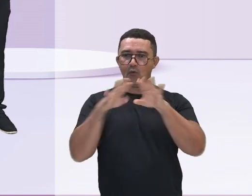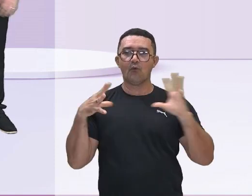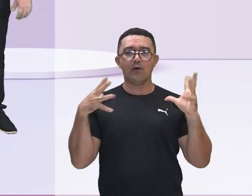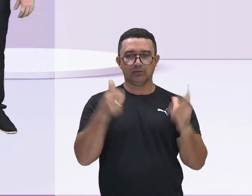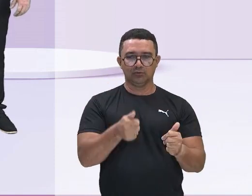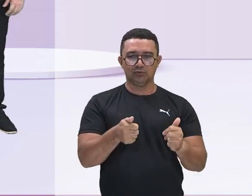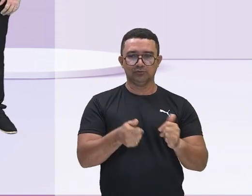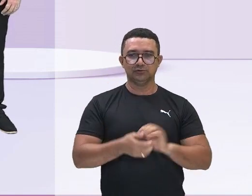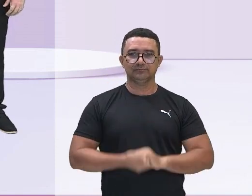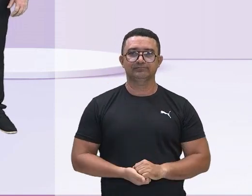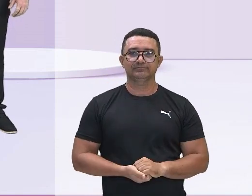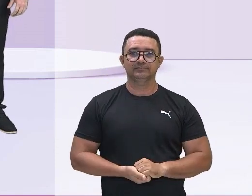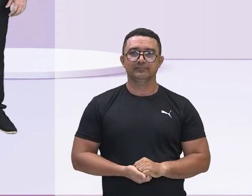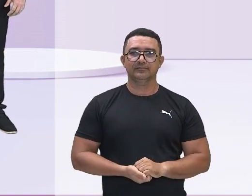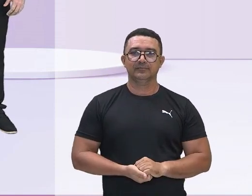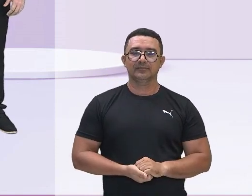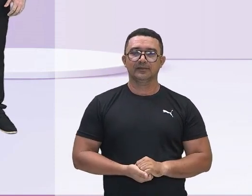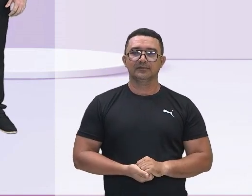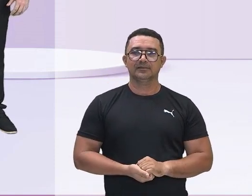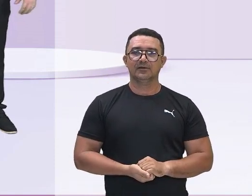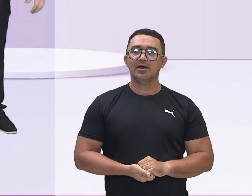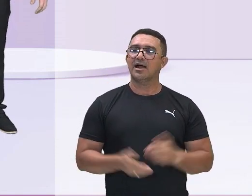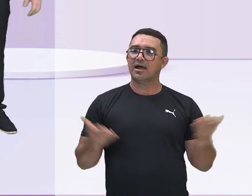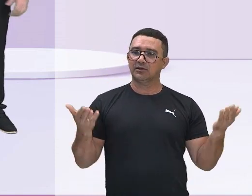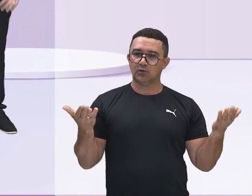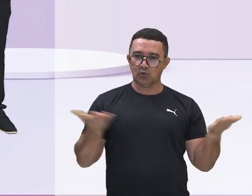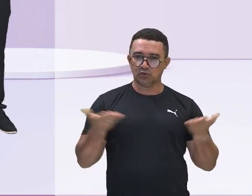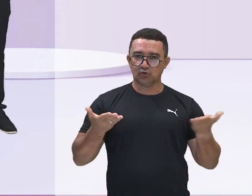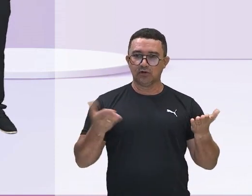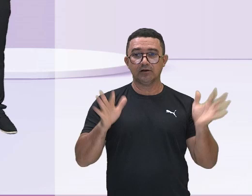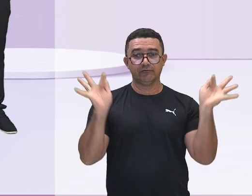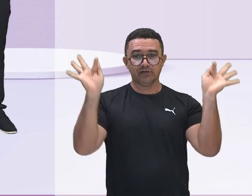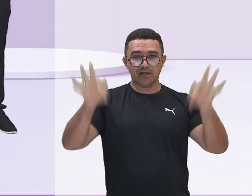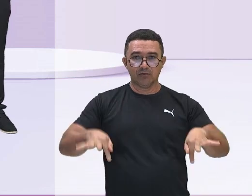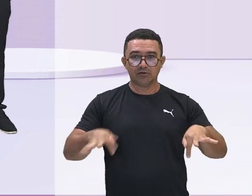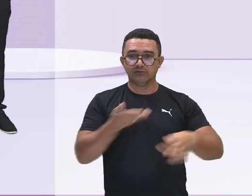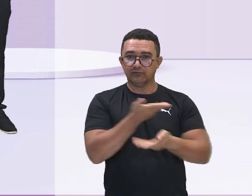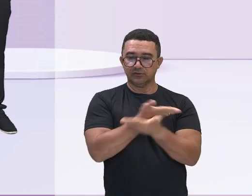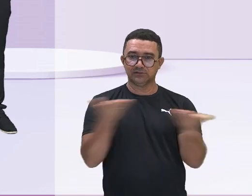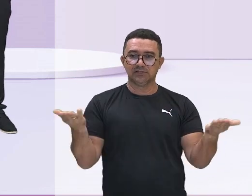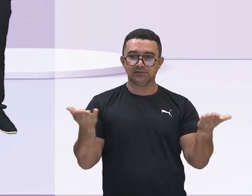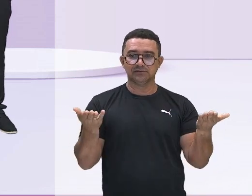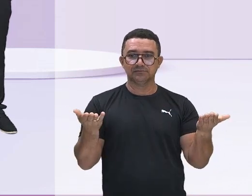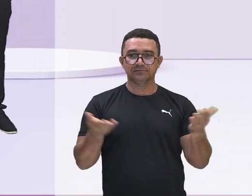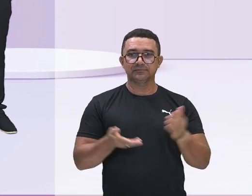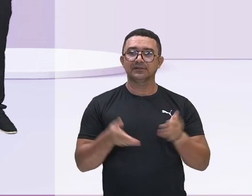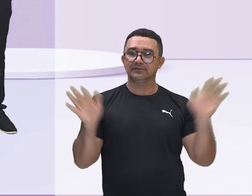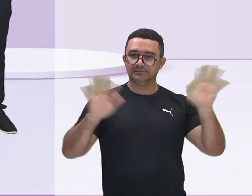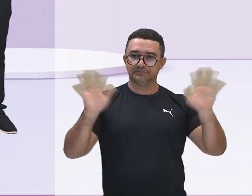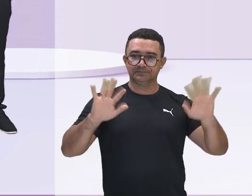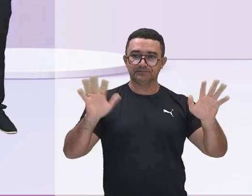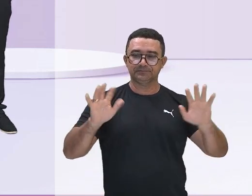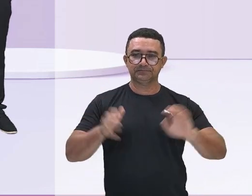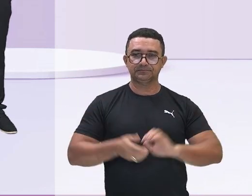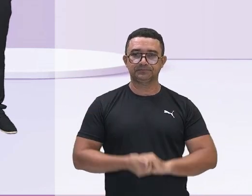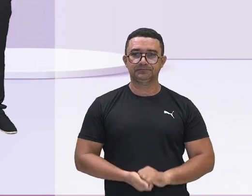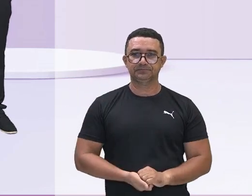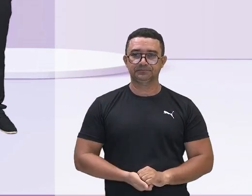turma? Então, professor Eberson vai ficando por aqui, deixando vocês aí com este recado. Até a próxima!